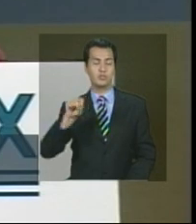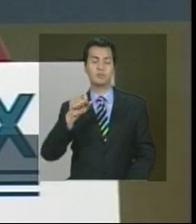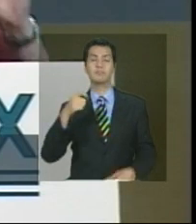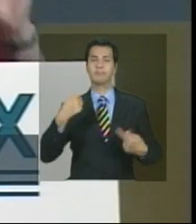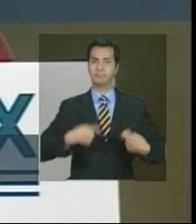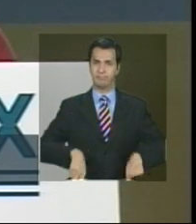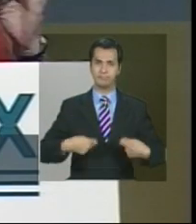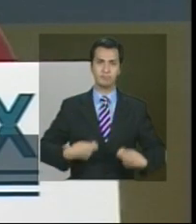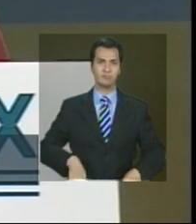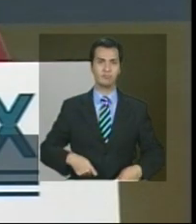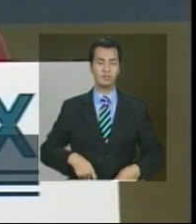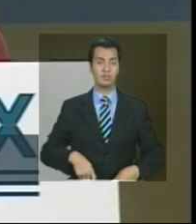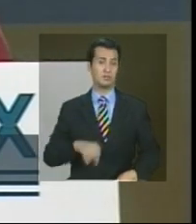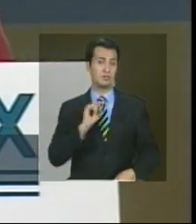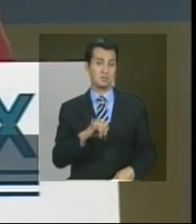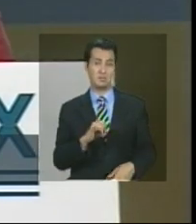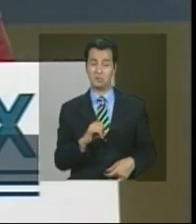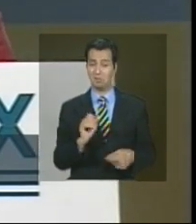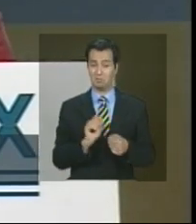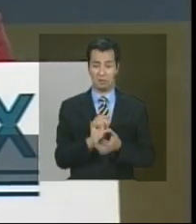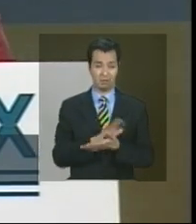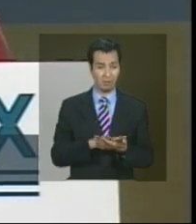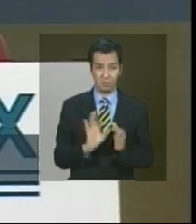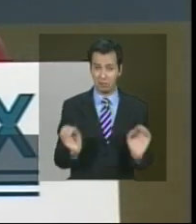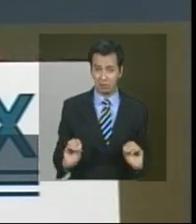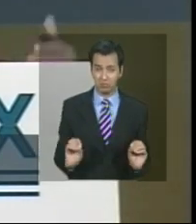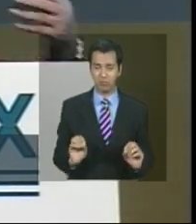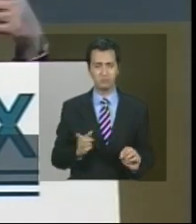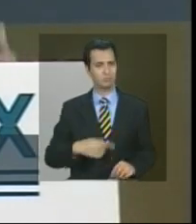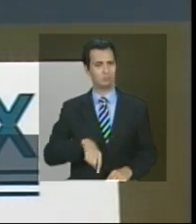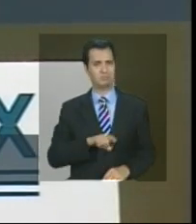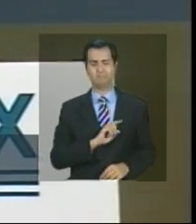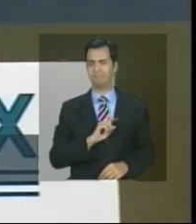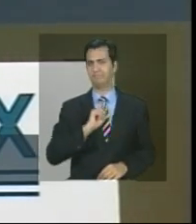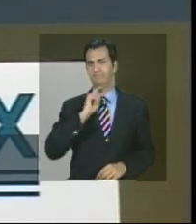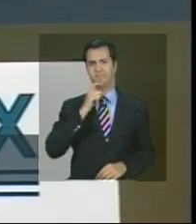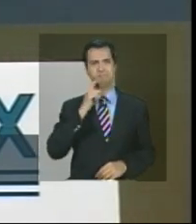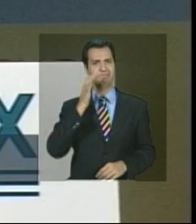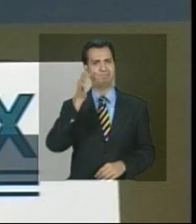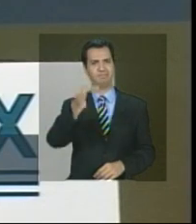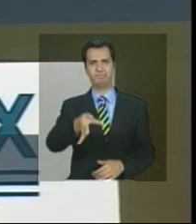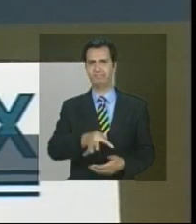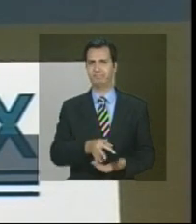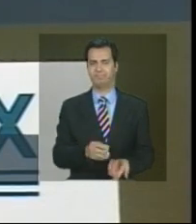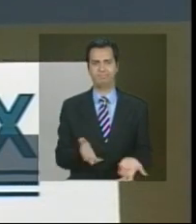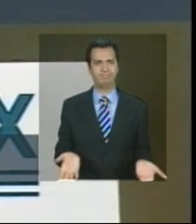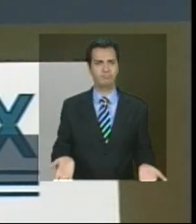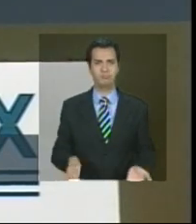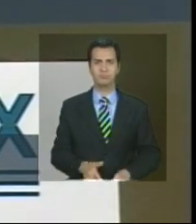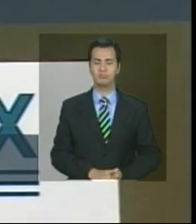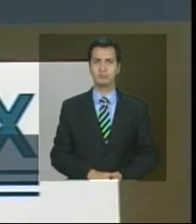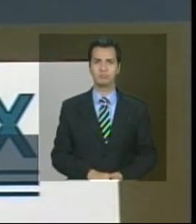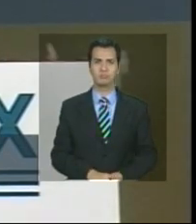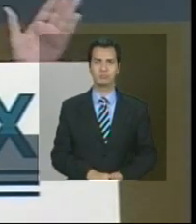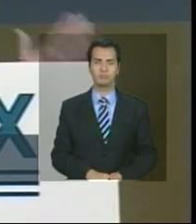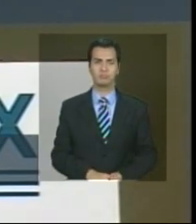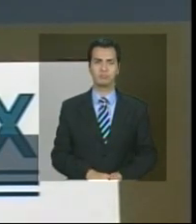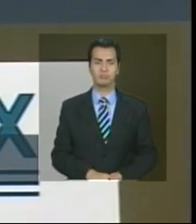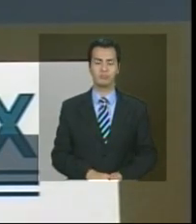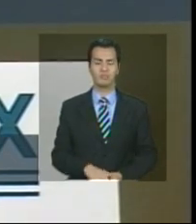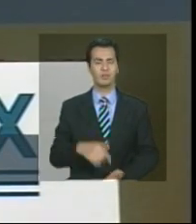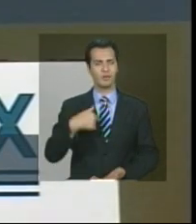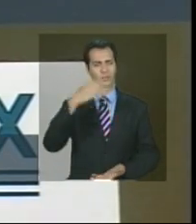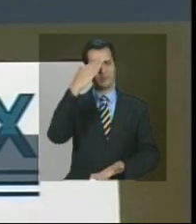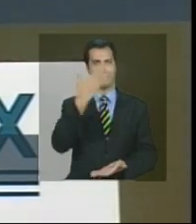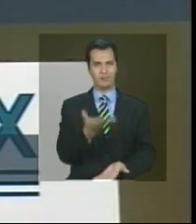nós não seremos o que poderemos ser. Eu tenho certeza que empresários como